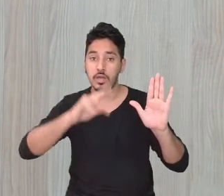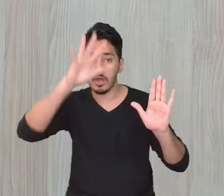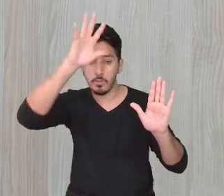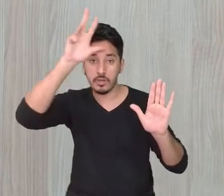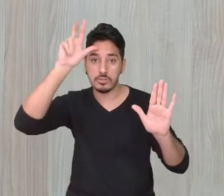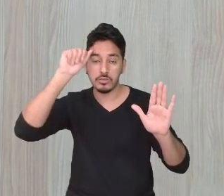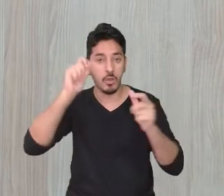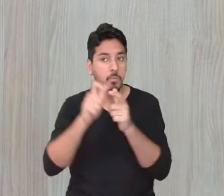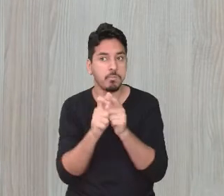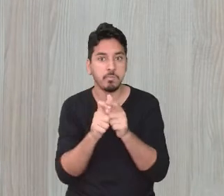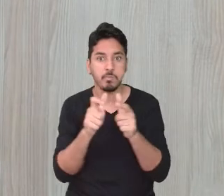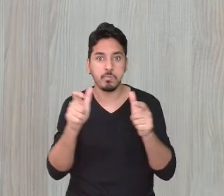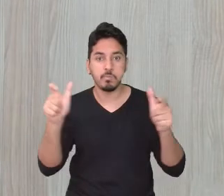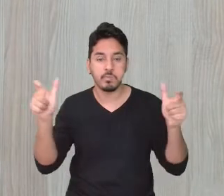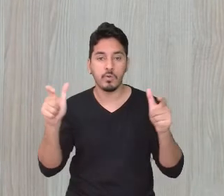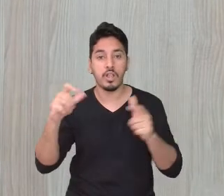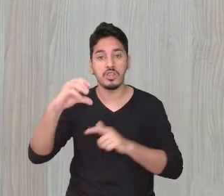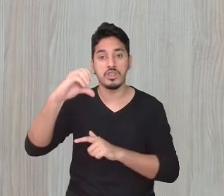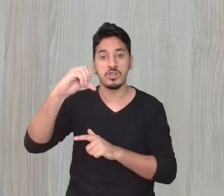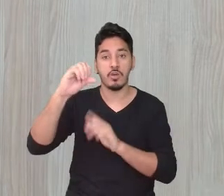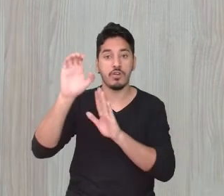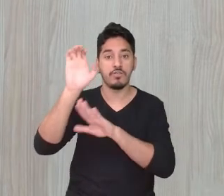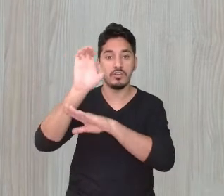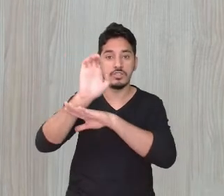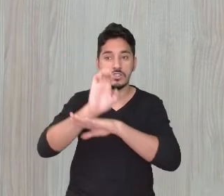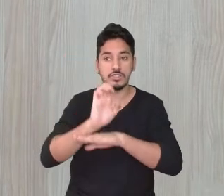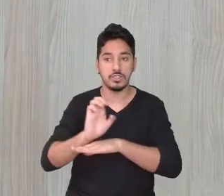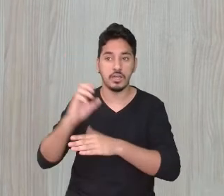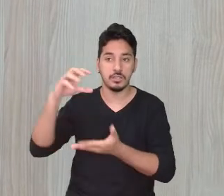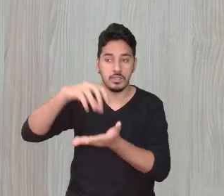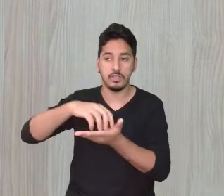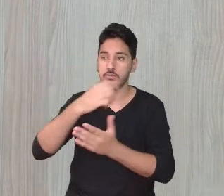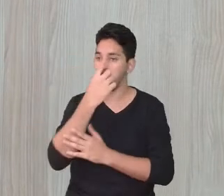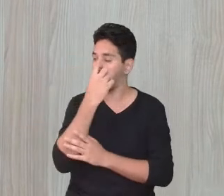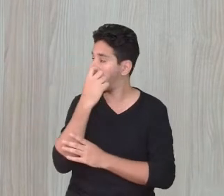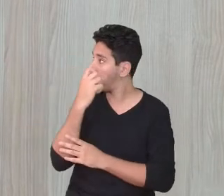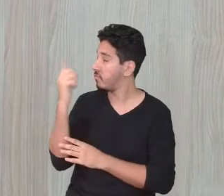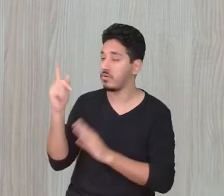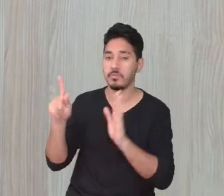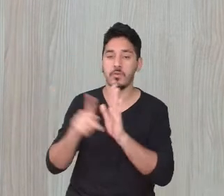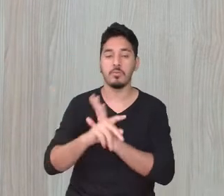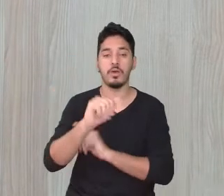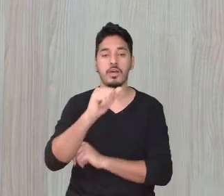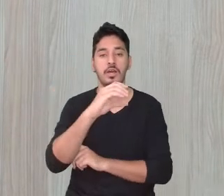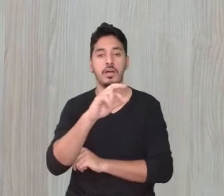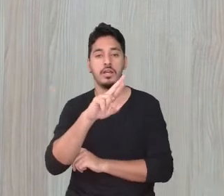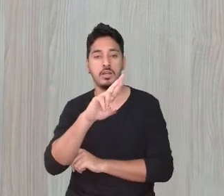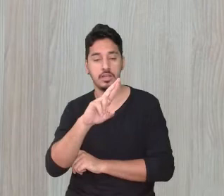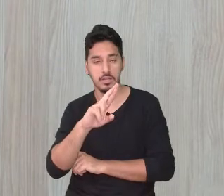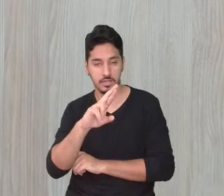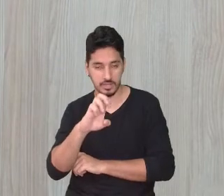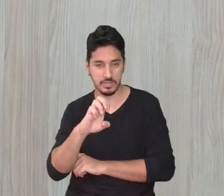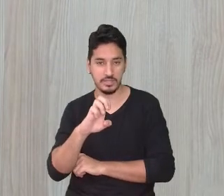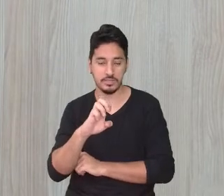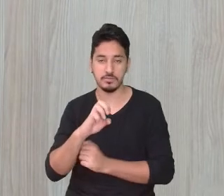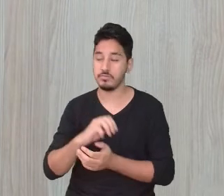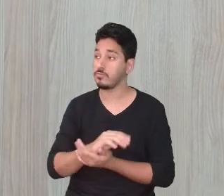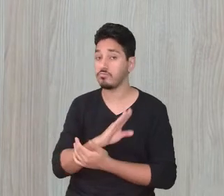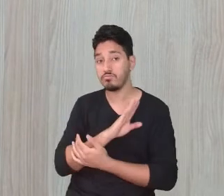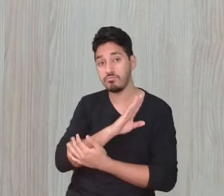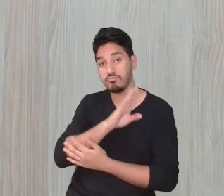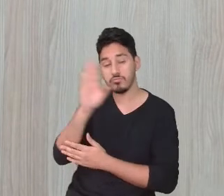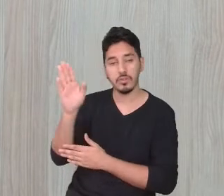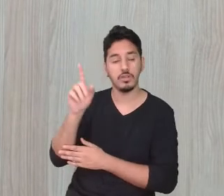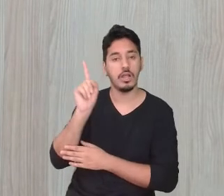muito grande, são 9 estados que estão dentro dela. Essa parte que eu fui foi na Amazônia Acreana, fui para o Acre, viu, gente? Então, ir para a Amazônia